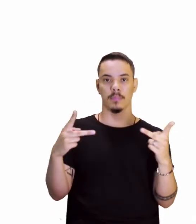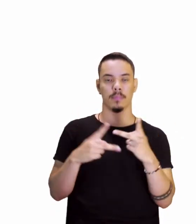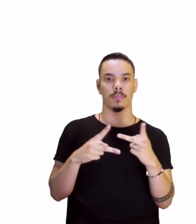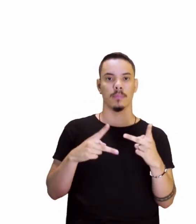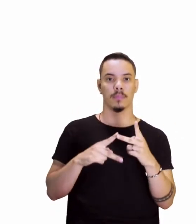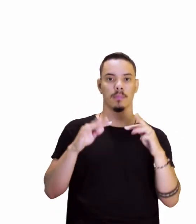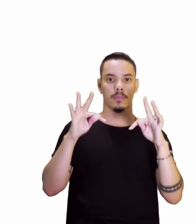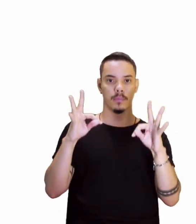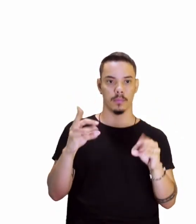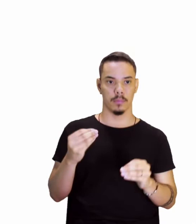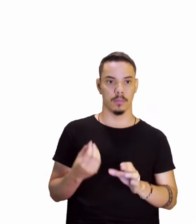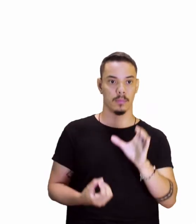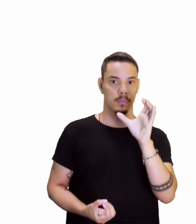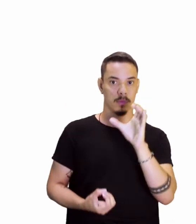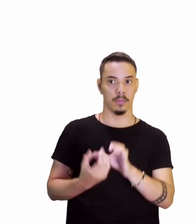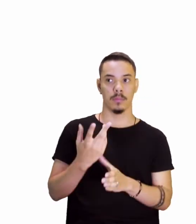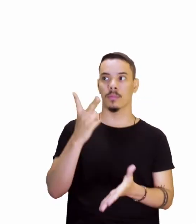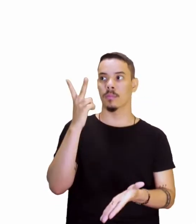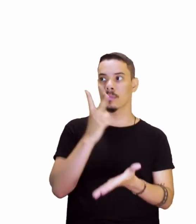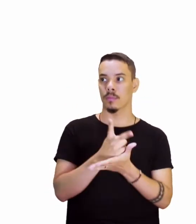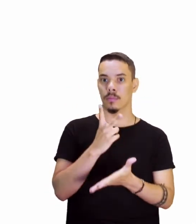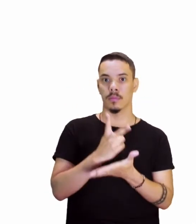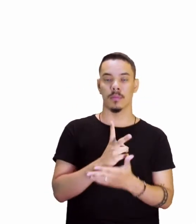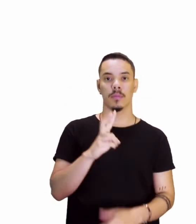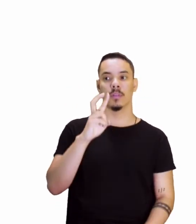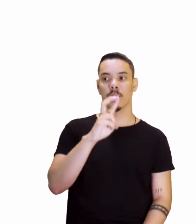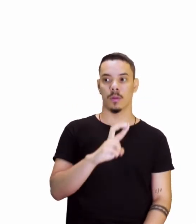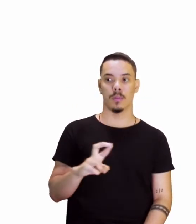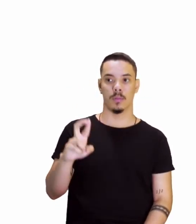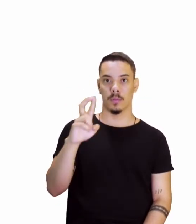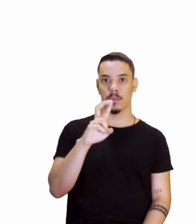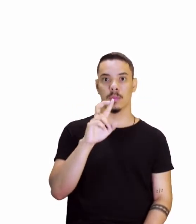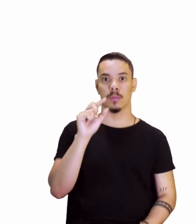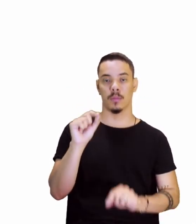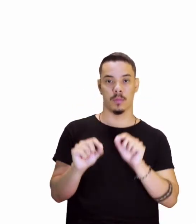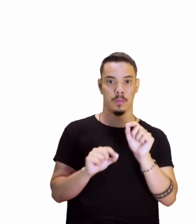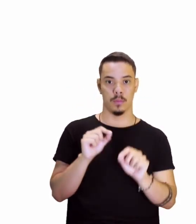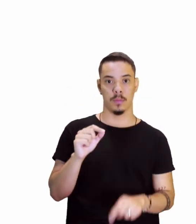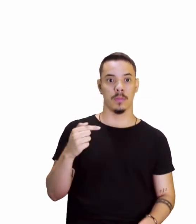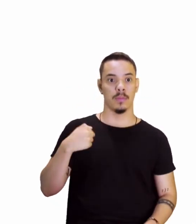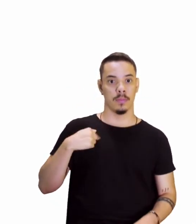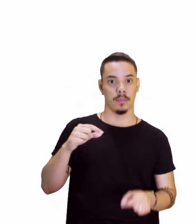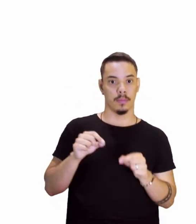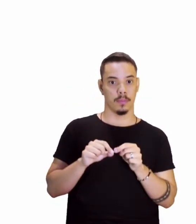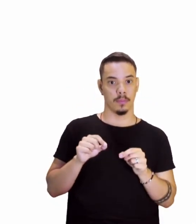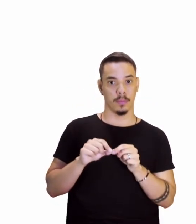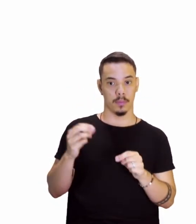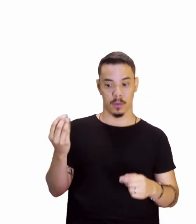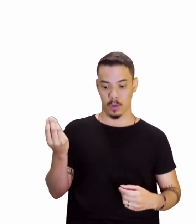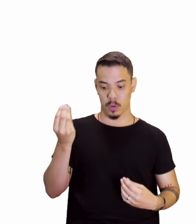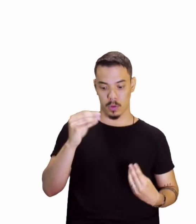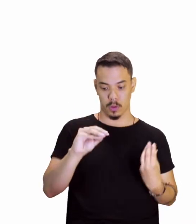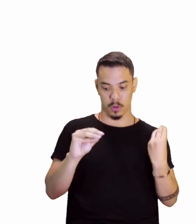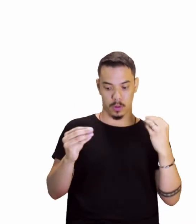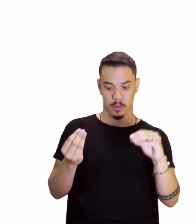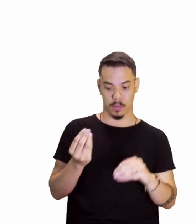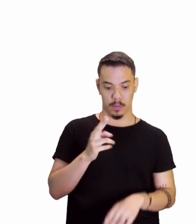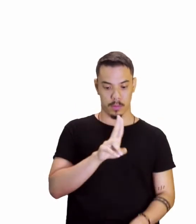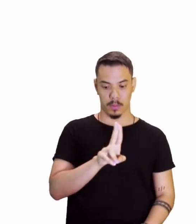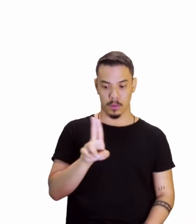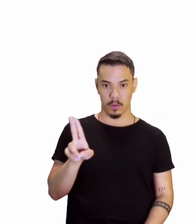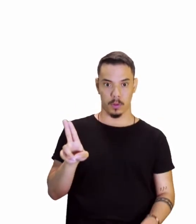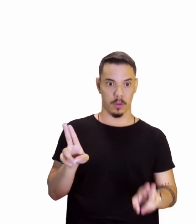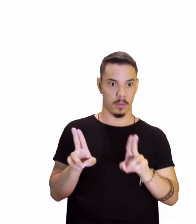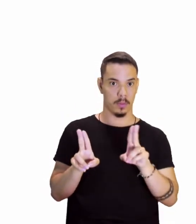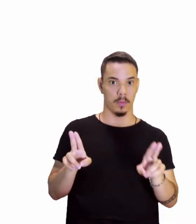estão aparecendo e sempre observando que quando eu estou completando o nome